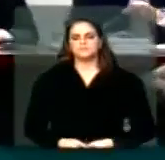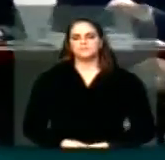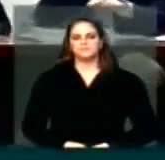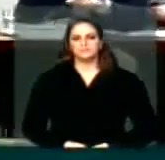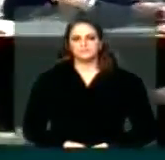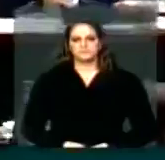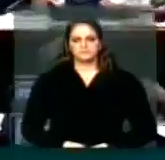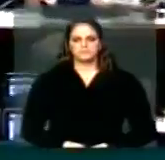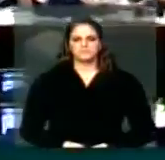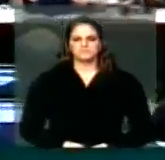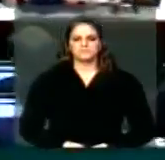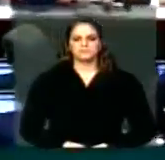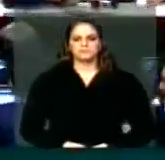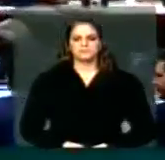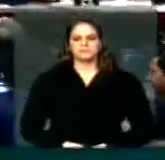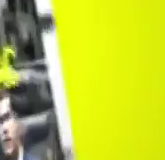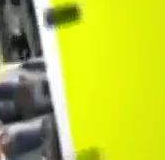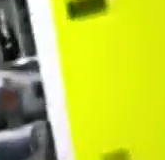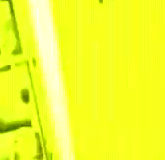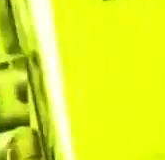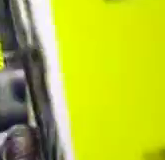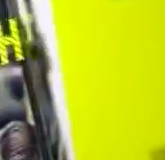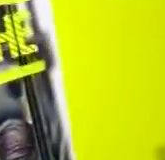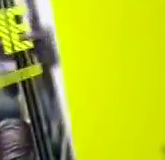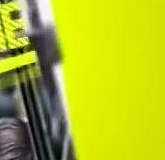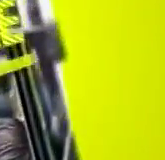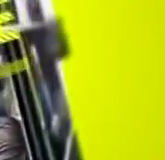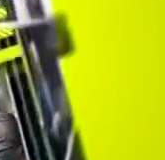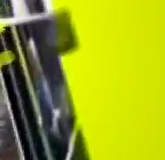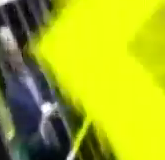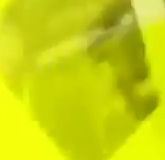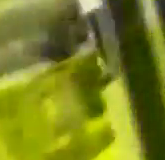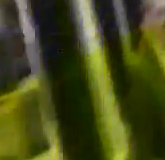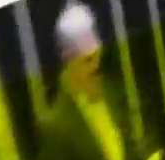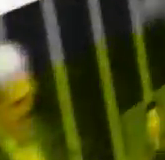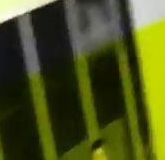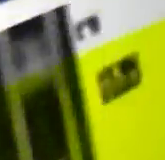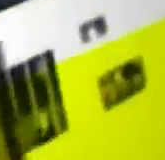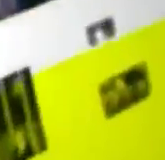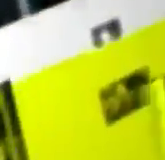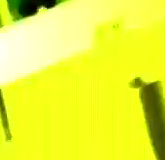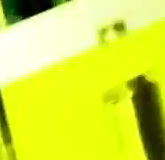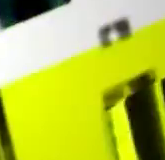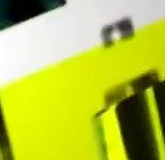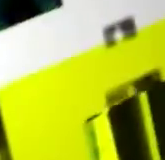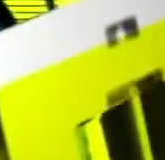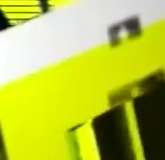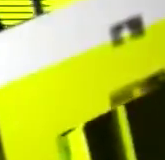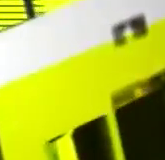presidente. Pois não. Questão de ordem, deputado Jorge. Que não que sejam menos importantes.